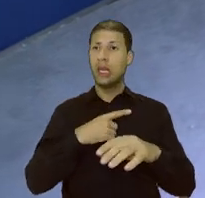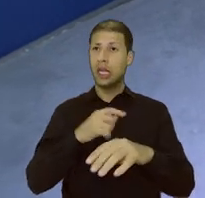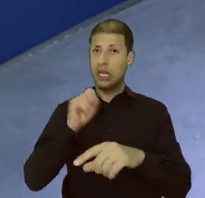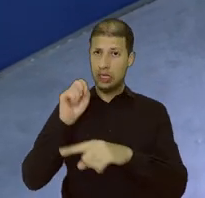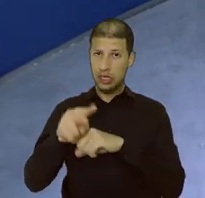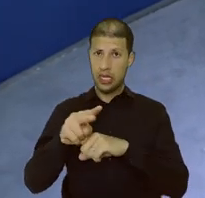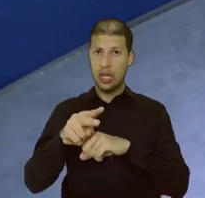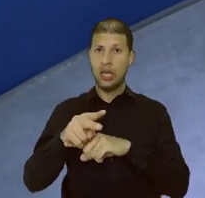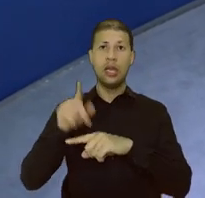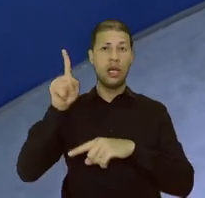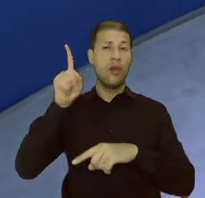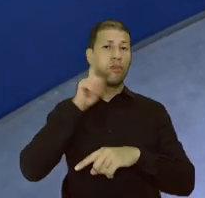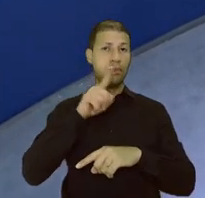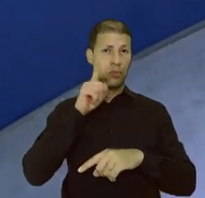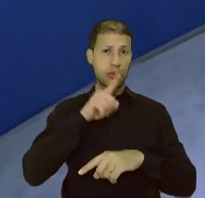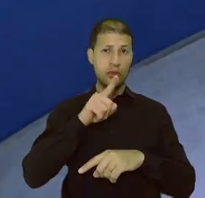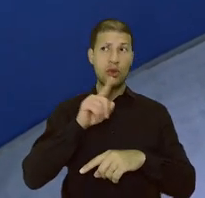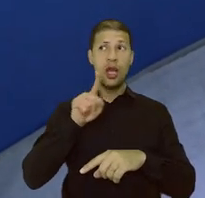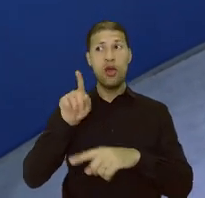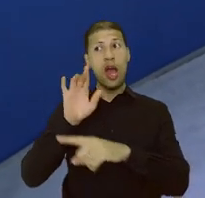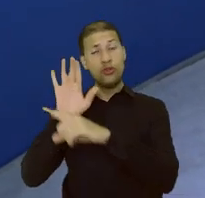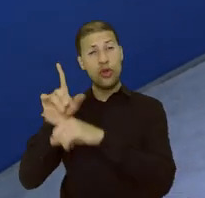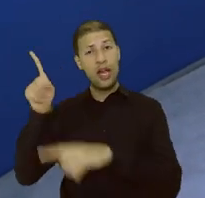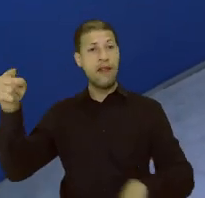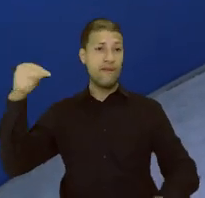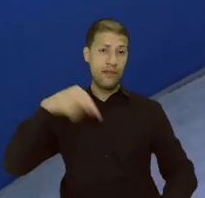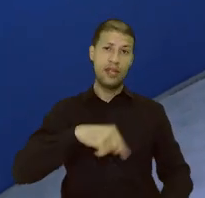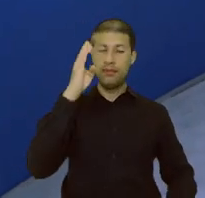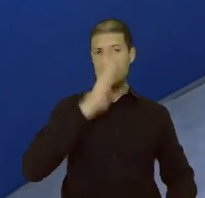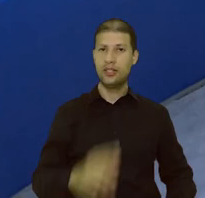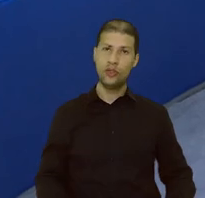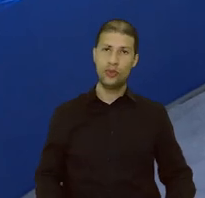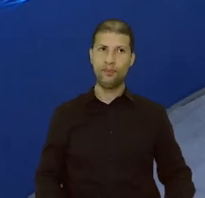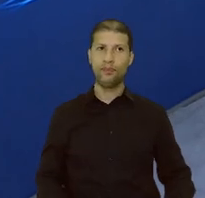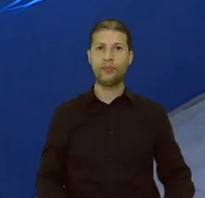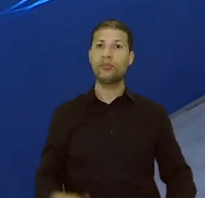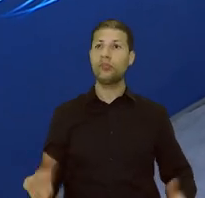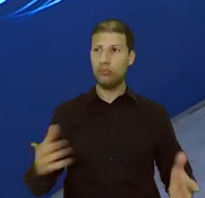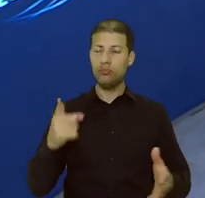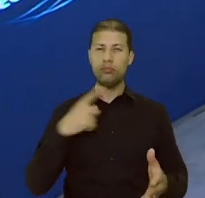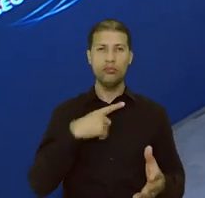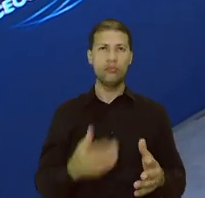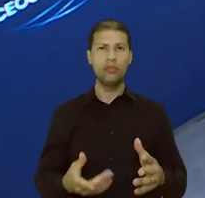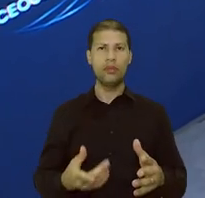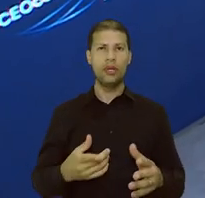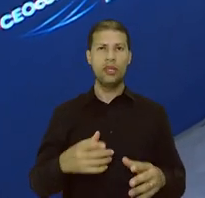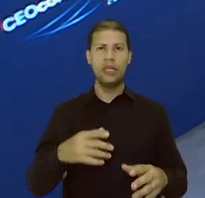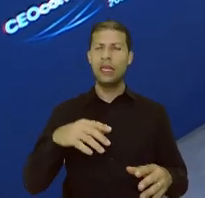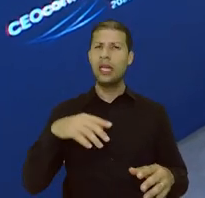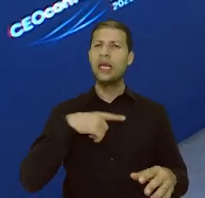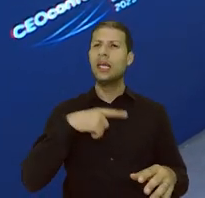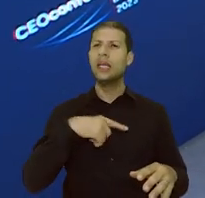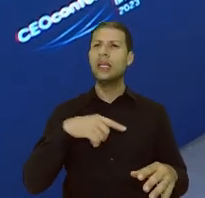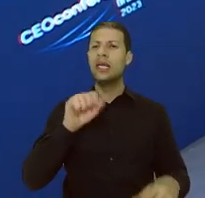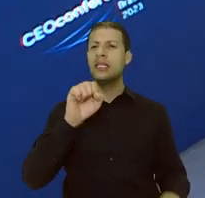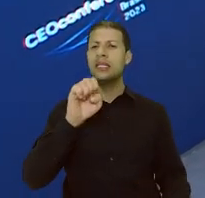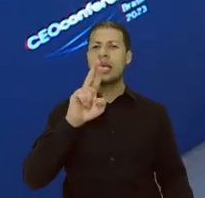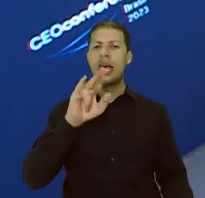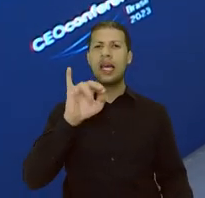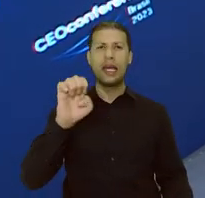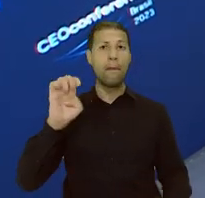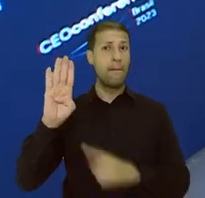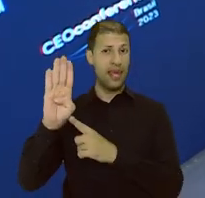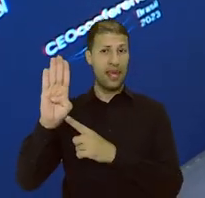entrar aqui no Brasil então eles hoje estão levantaram a gente entrou na rodada na série B depois que a sequoia fez a série A